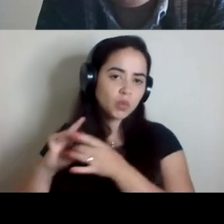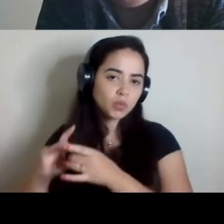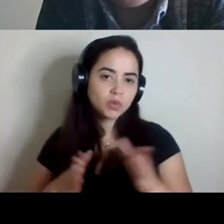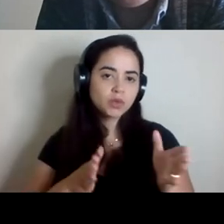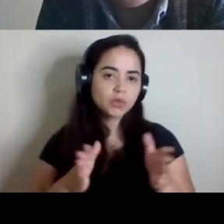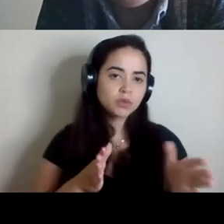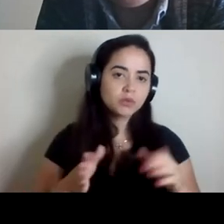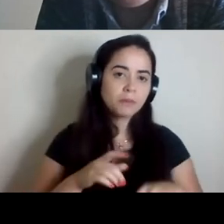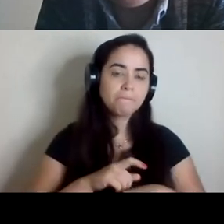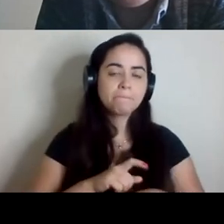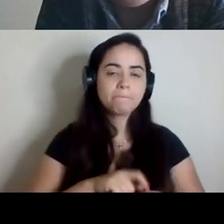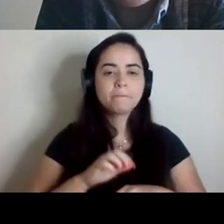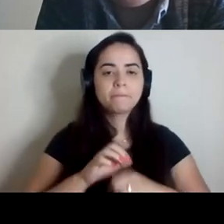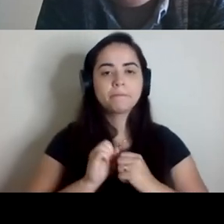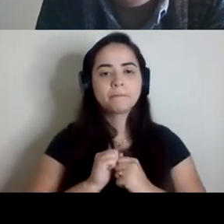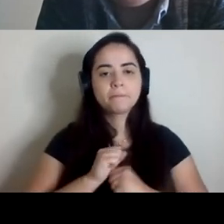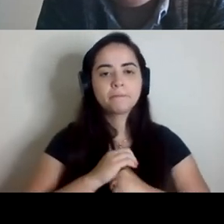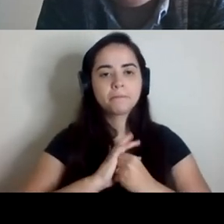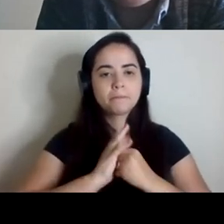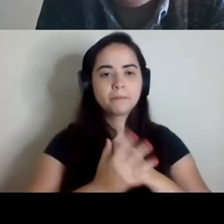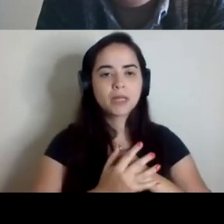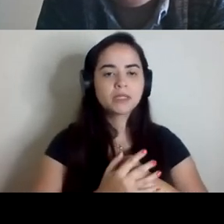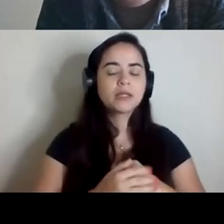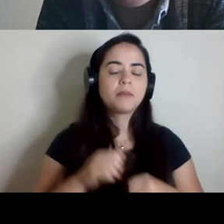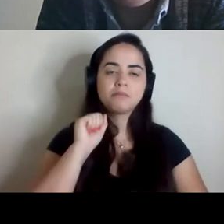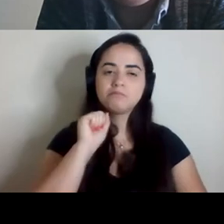não parou em momento algum, então a gente segue aí